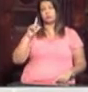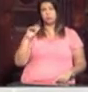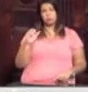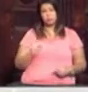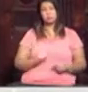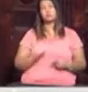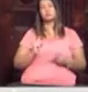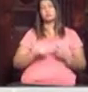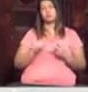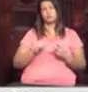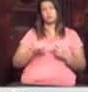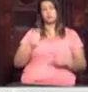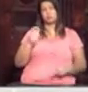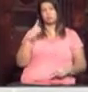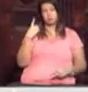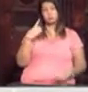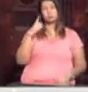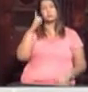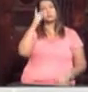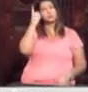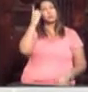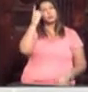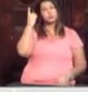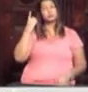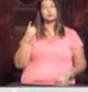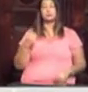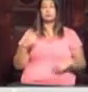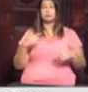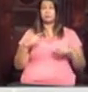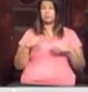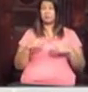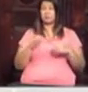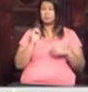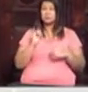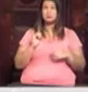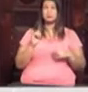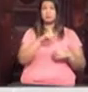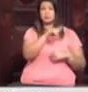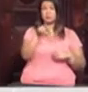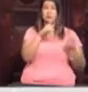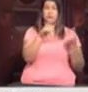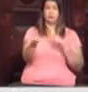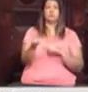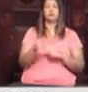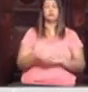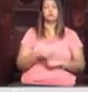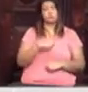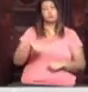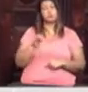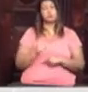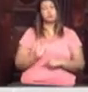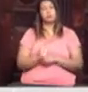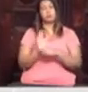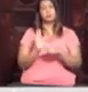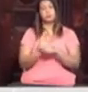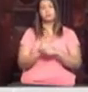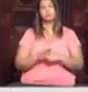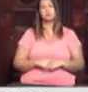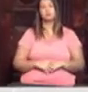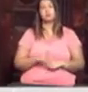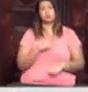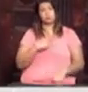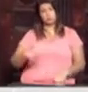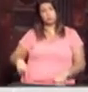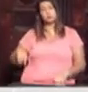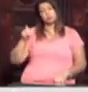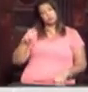Dilma, mesmo tendo feito oposição a todos os seus mandatos. Defendemos isso com relação ao presidente da Assembleia